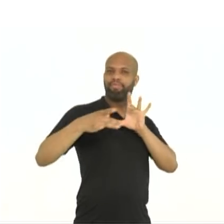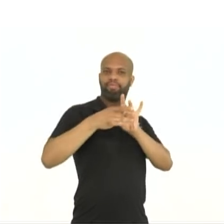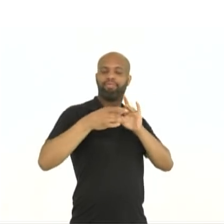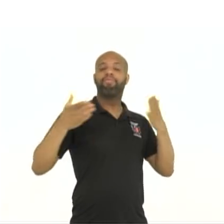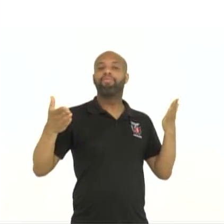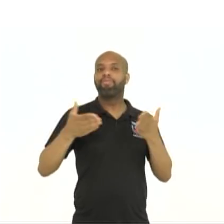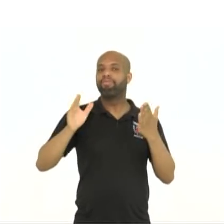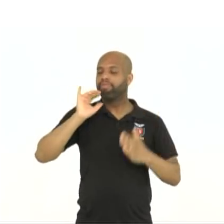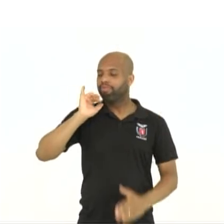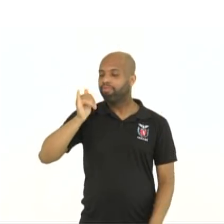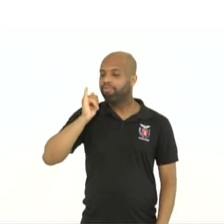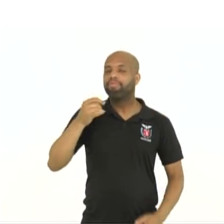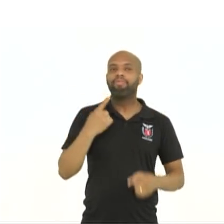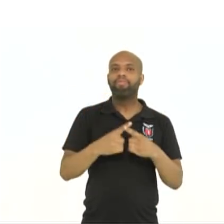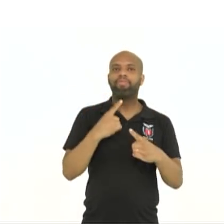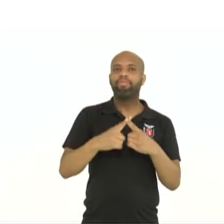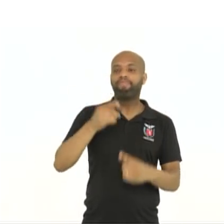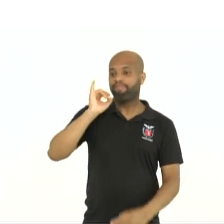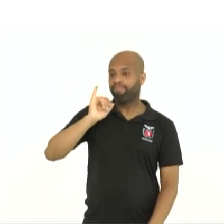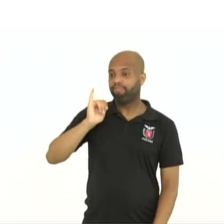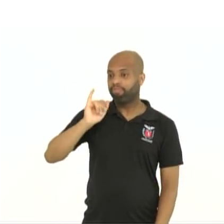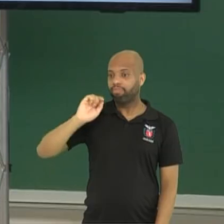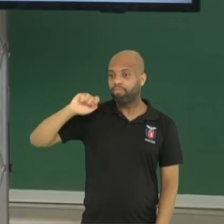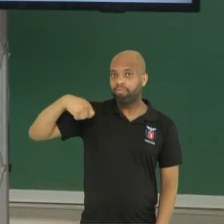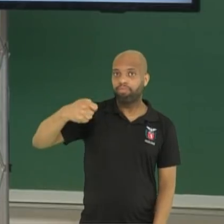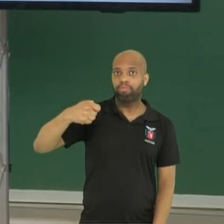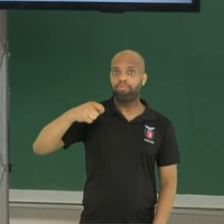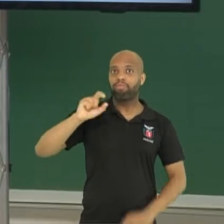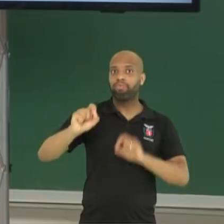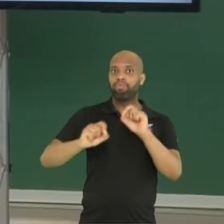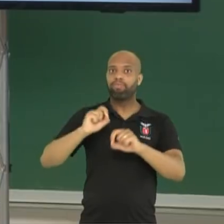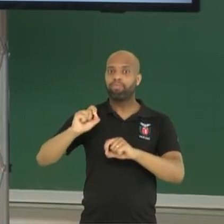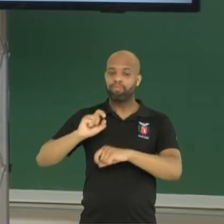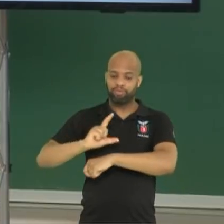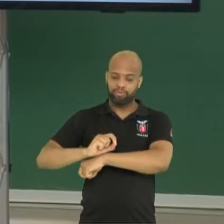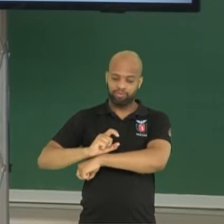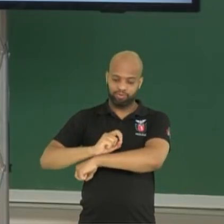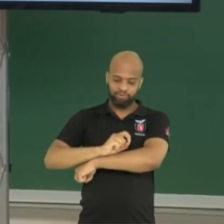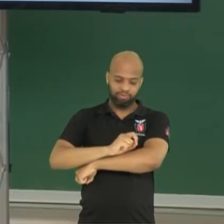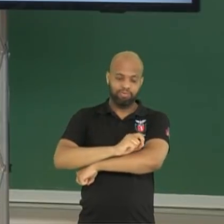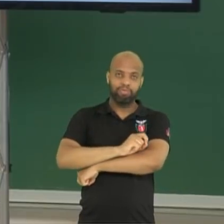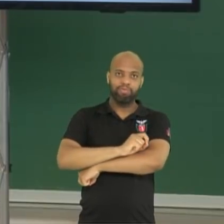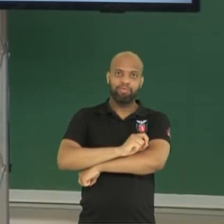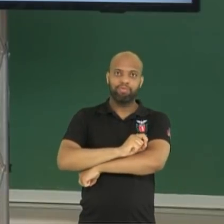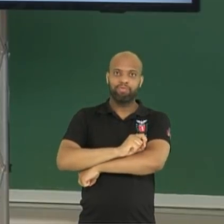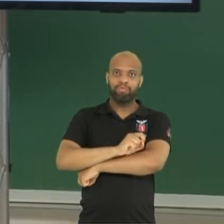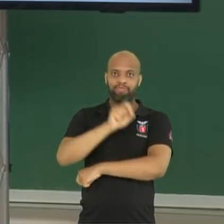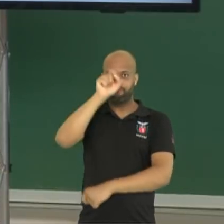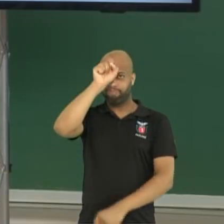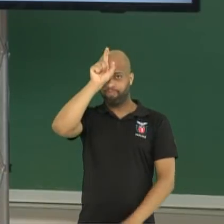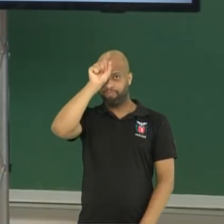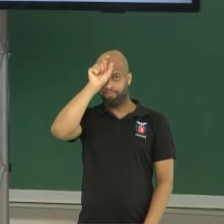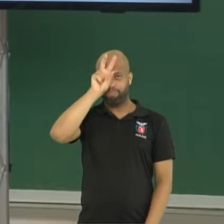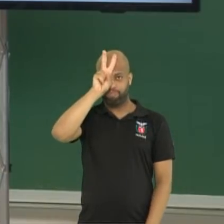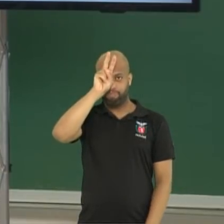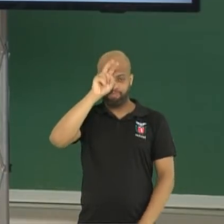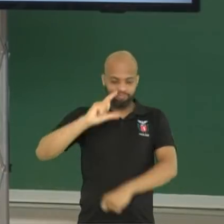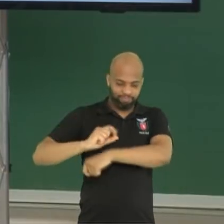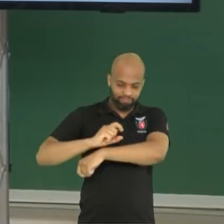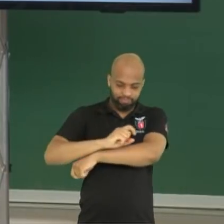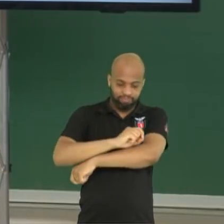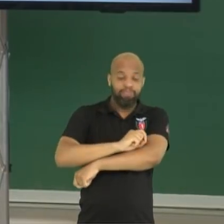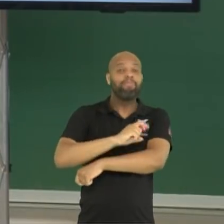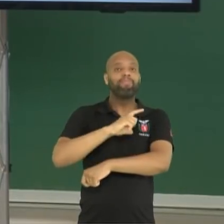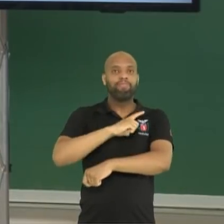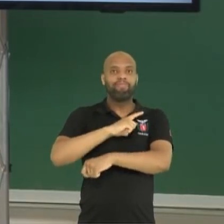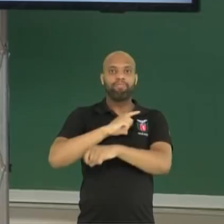conto? Será que o nosso conto fala sobre formiga? Vocês acham que sim? Eu acho que tem